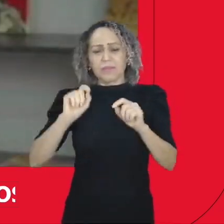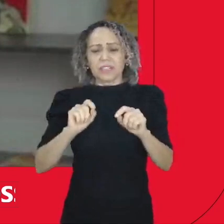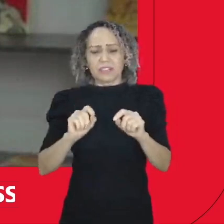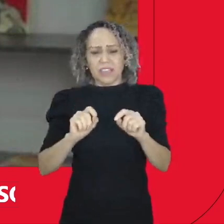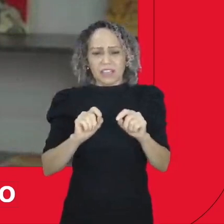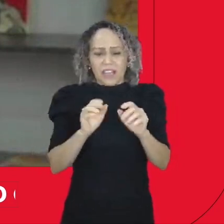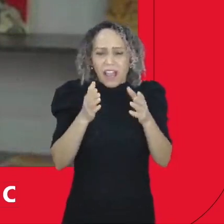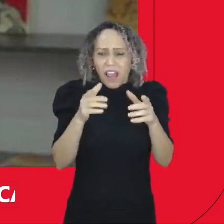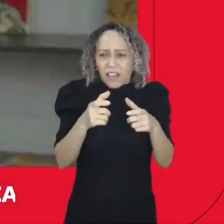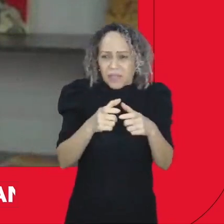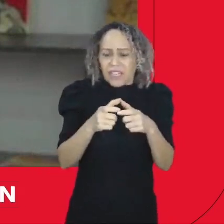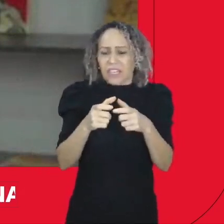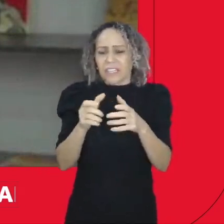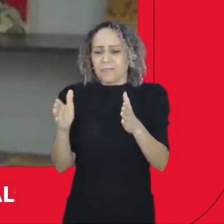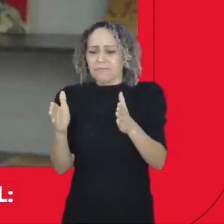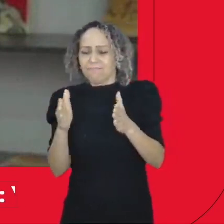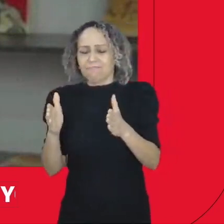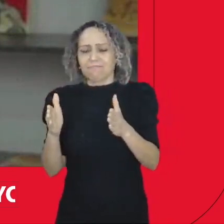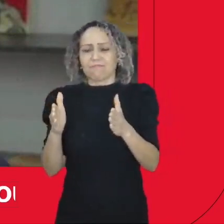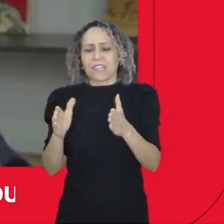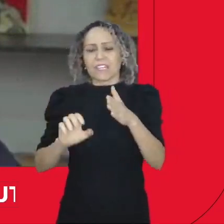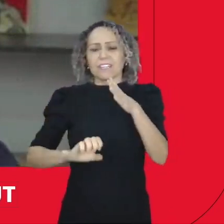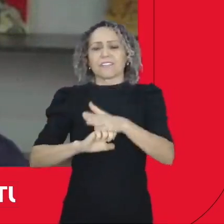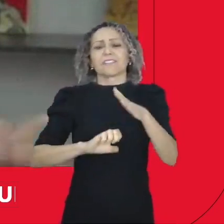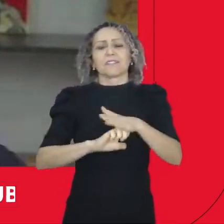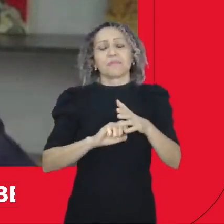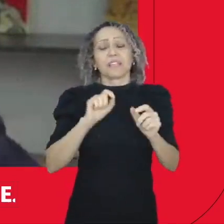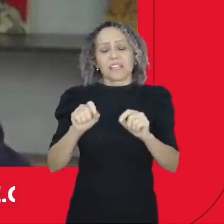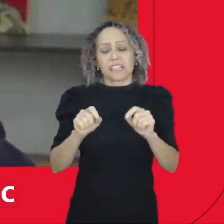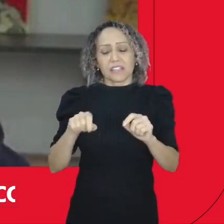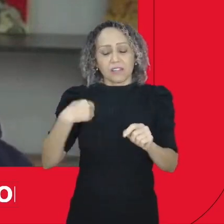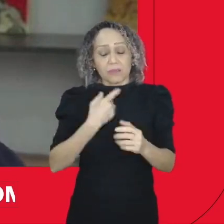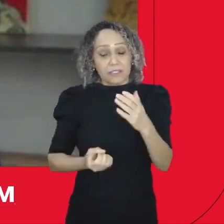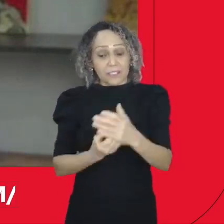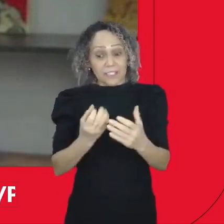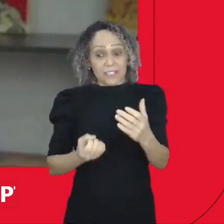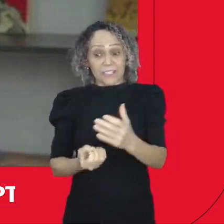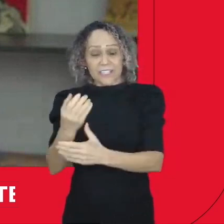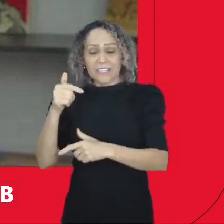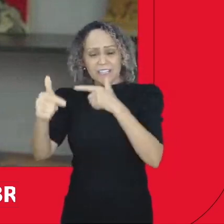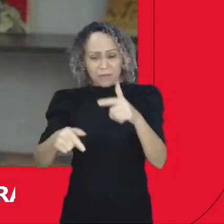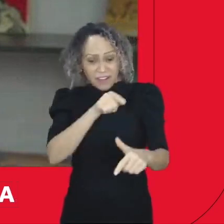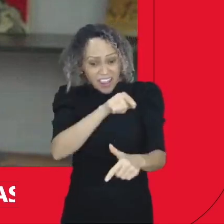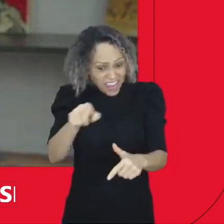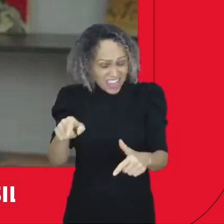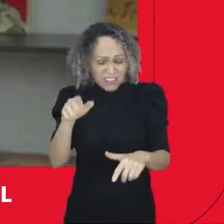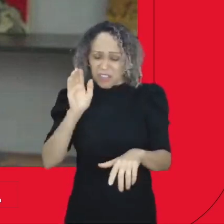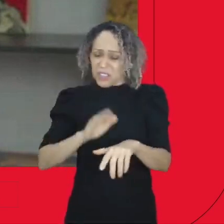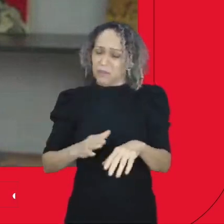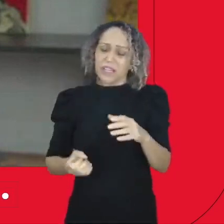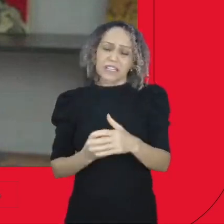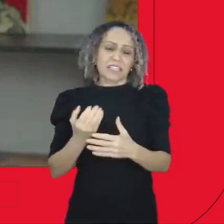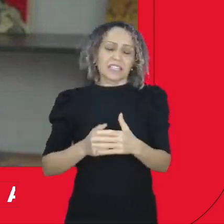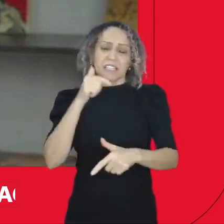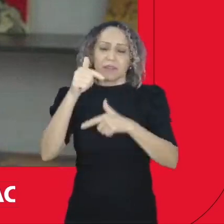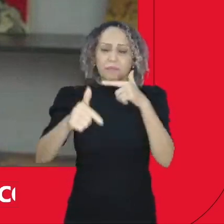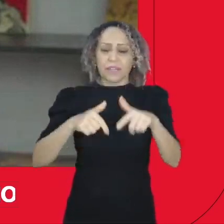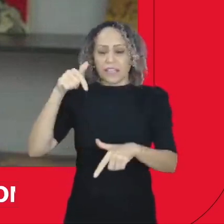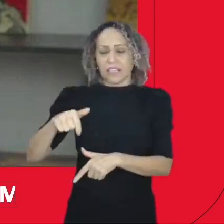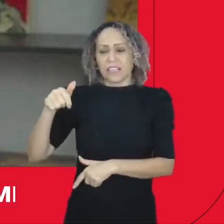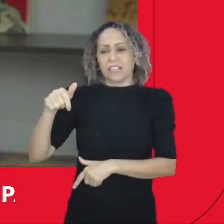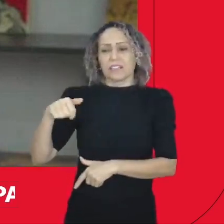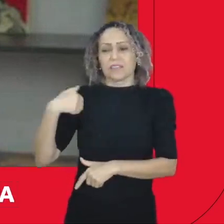essa produção da agricultura familiar. Vamos ter um programa pelo nosso Banco Público, um potente programa de crédito com